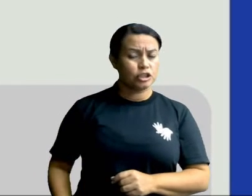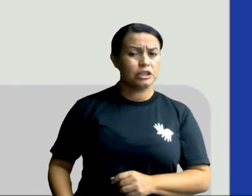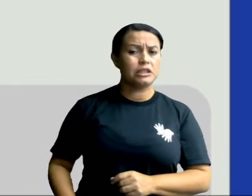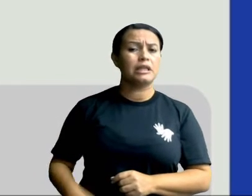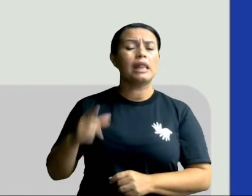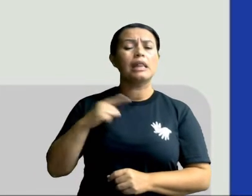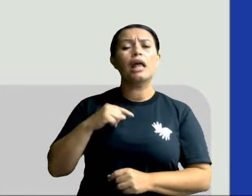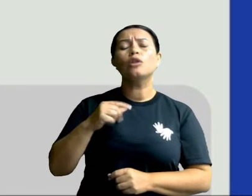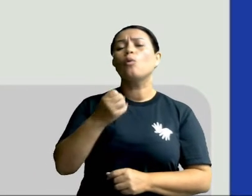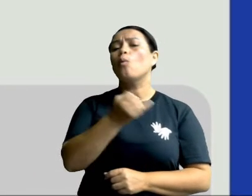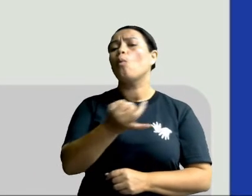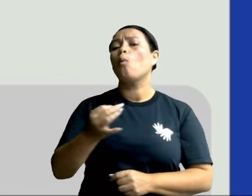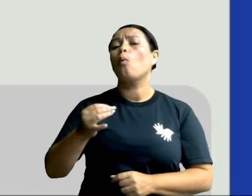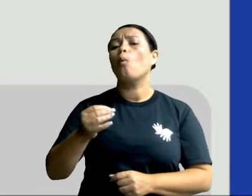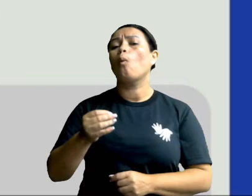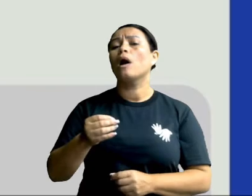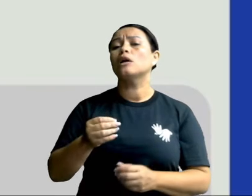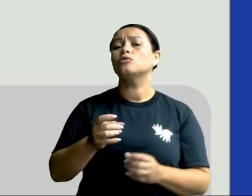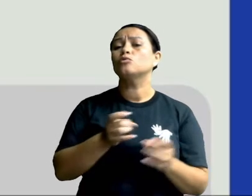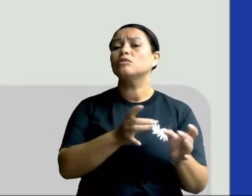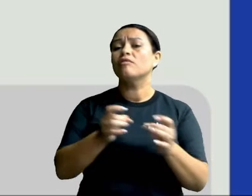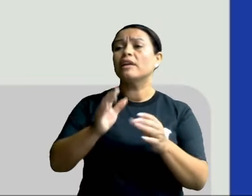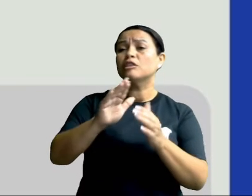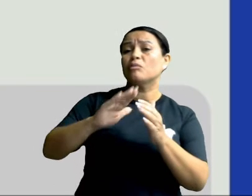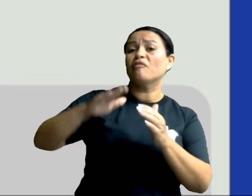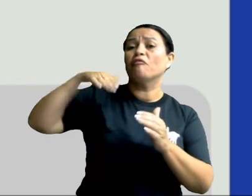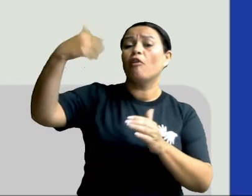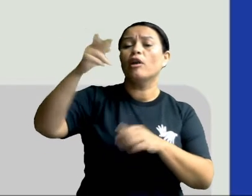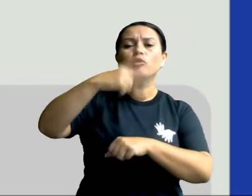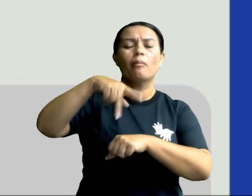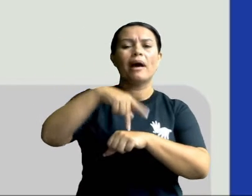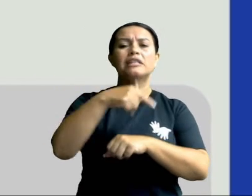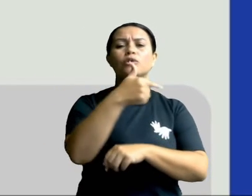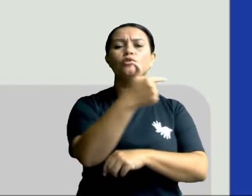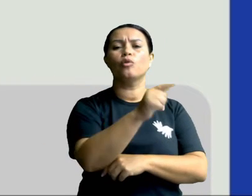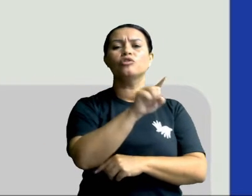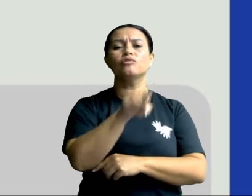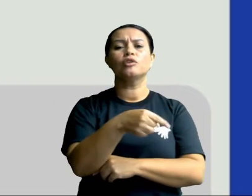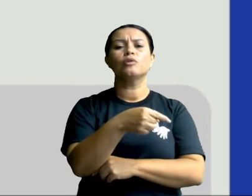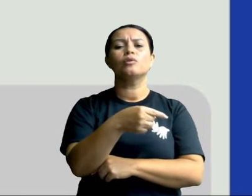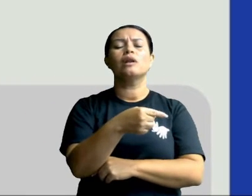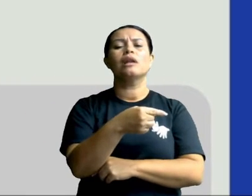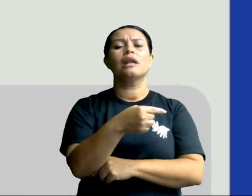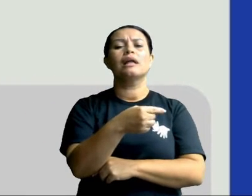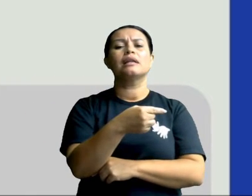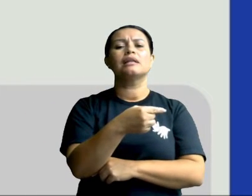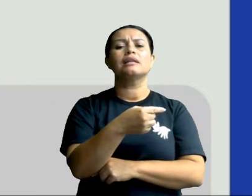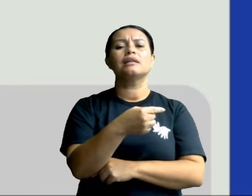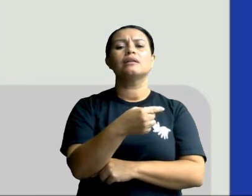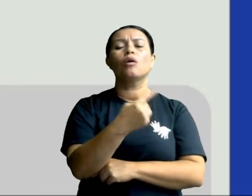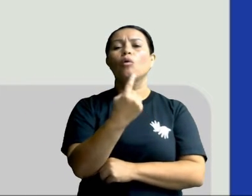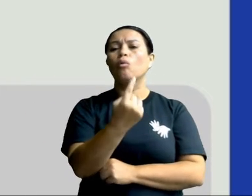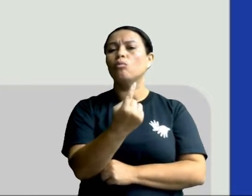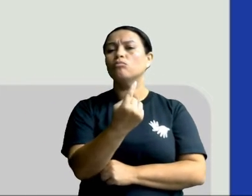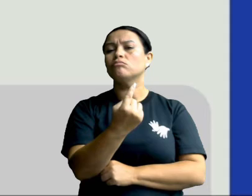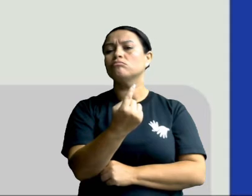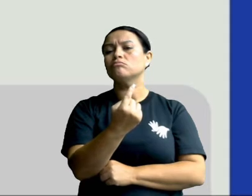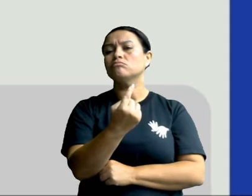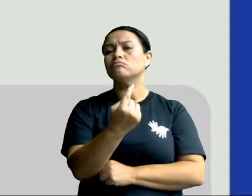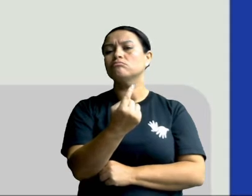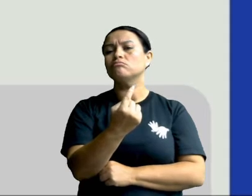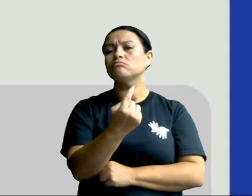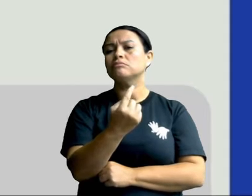de exportação da China, ele chegou a 2,1 trilhão